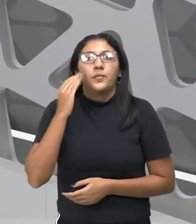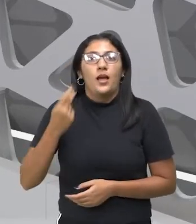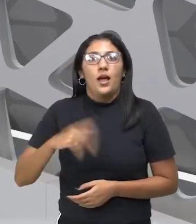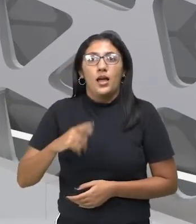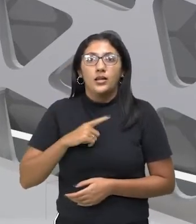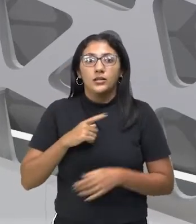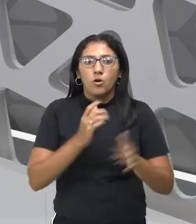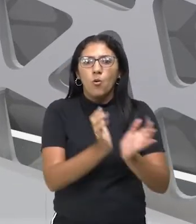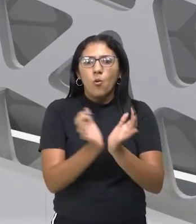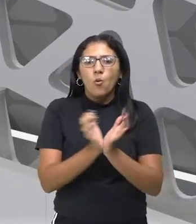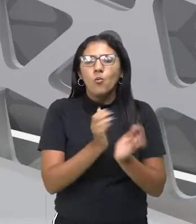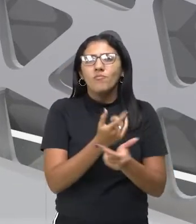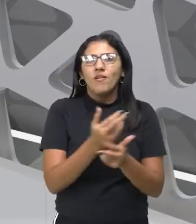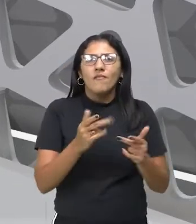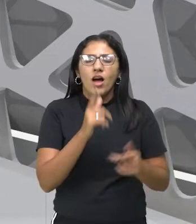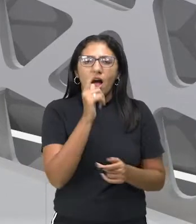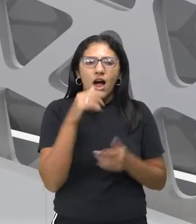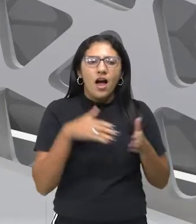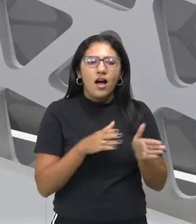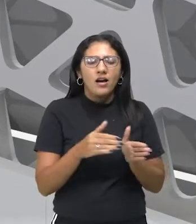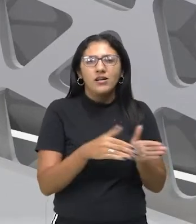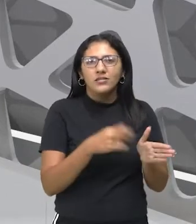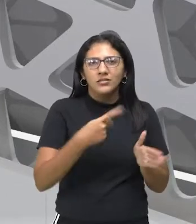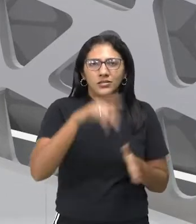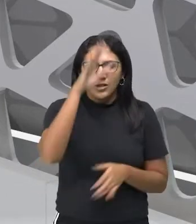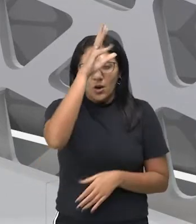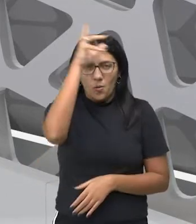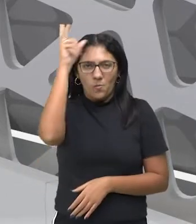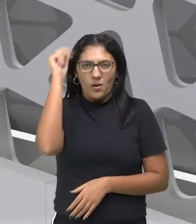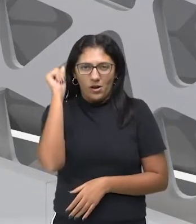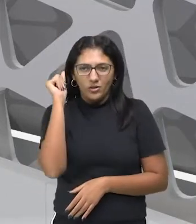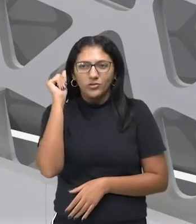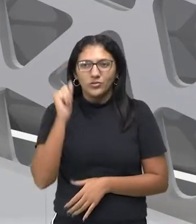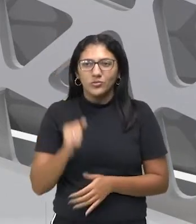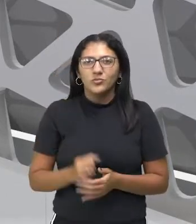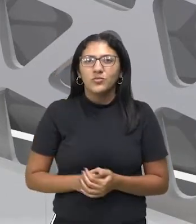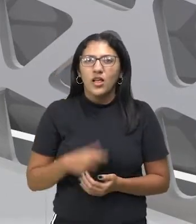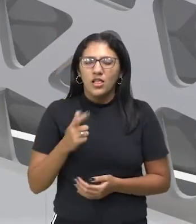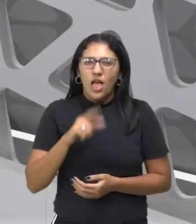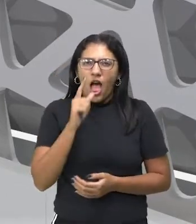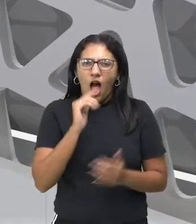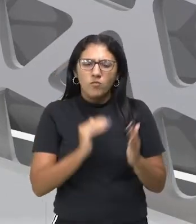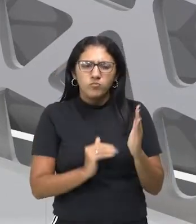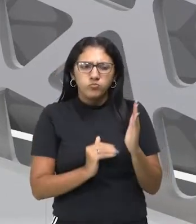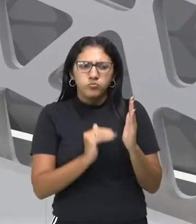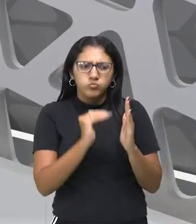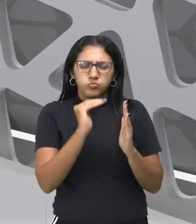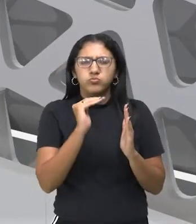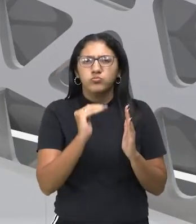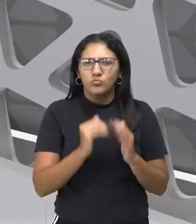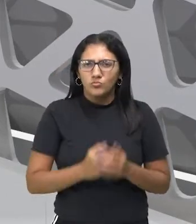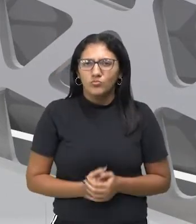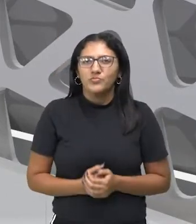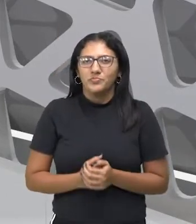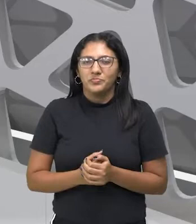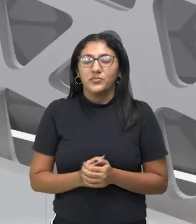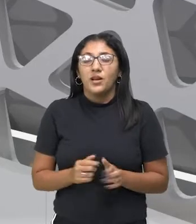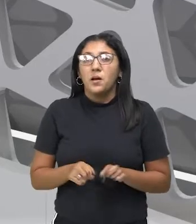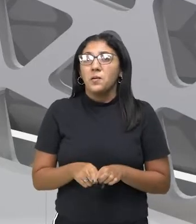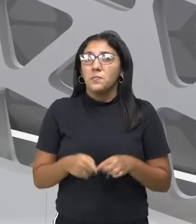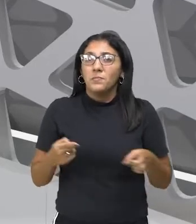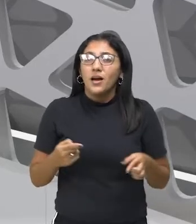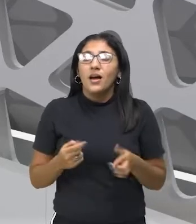maior bacia hidrográfica do mundo, que é a bacia do Amazonas, é a mais volumosa, é a maior de todo o mundo. No entanto, a gente